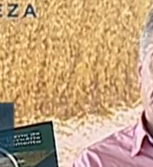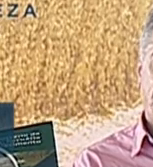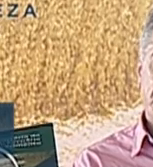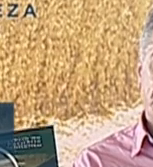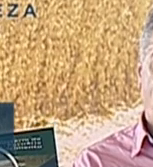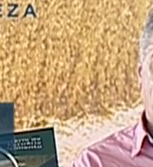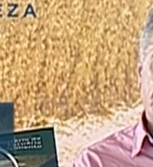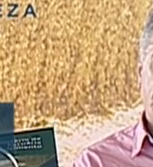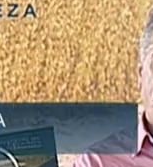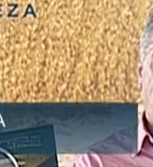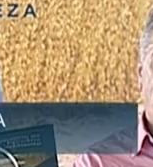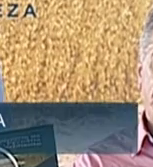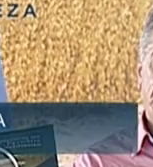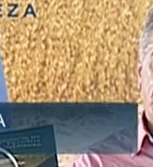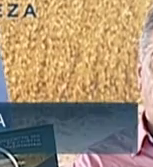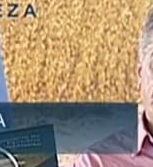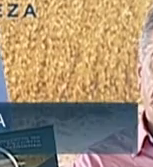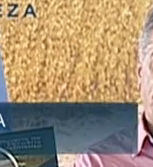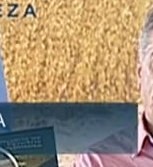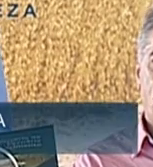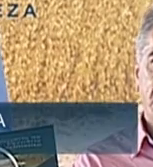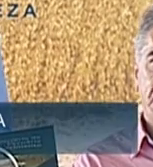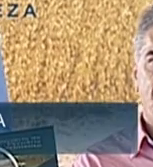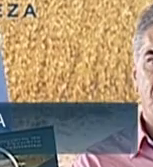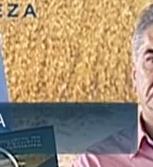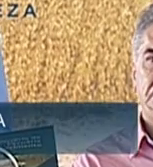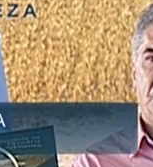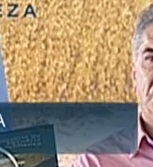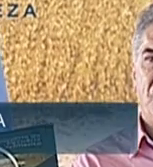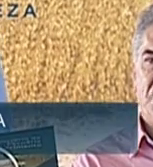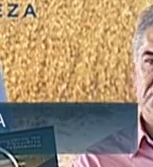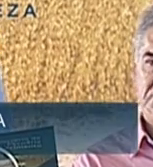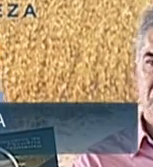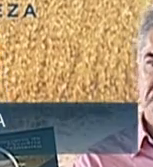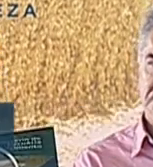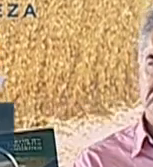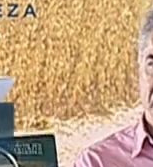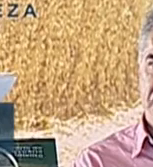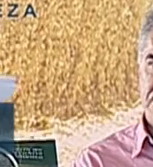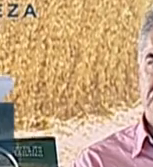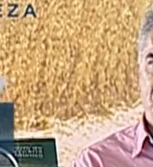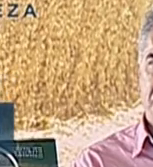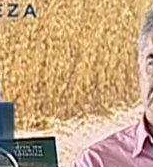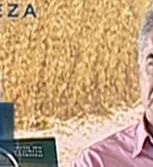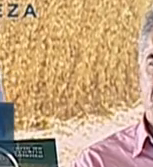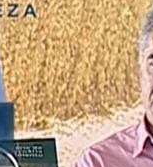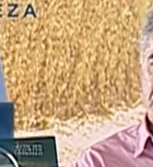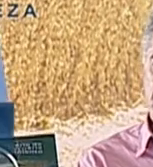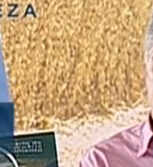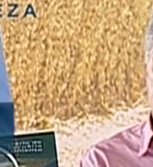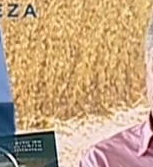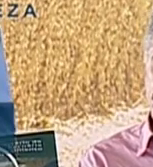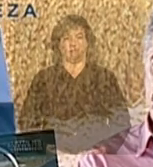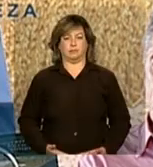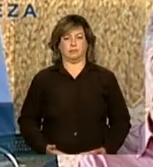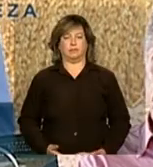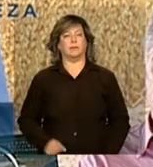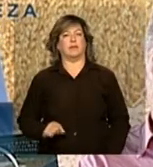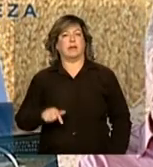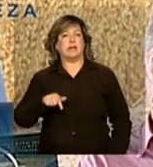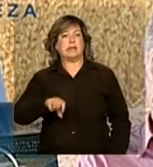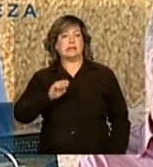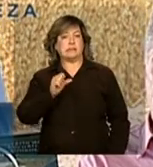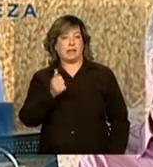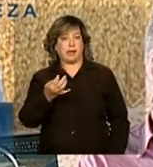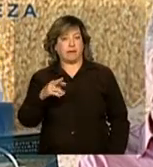somente 13%. Nessa safra, devemos alcançar a liderança mundial na produção de soja, com